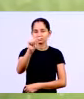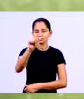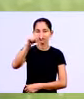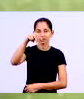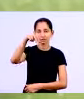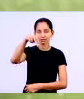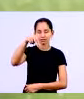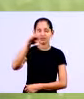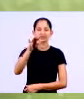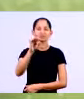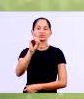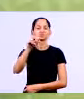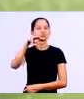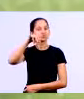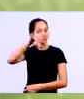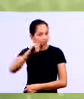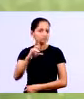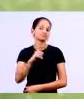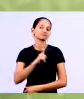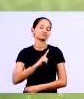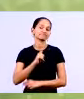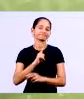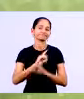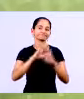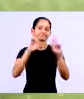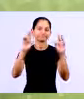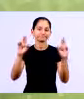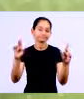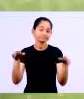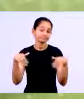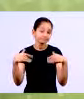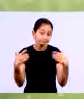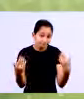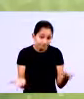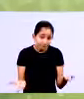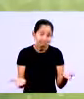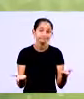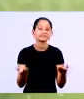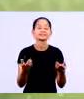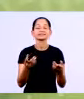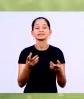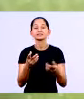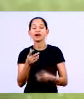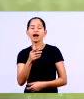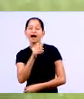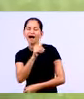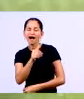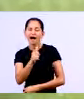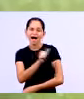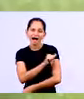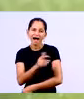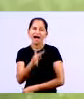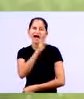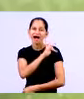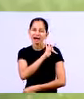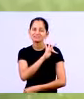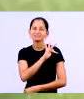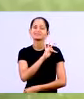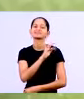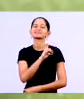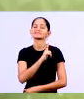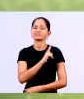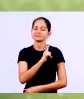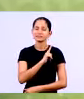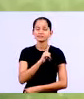forçado, mas tem essa diferença. Então, acadêmico, nós falamos mais nasal, eles